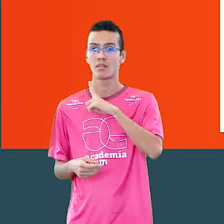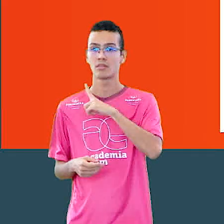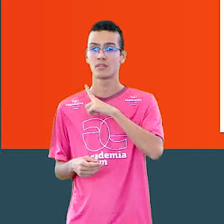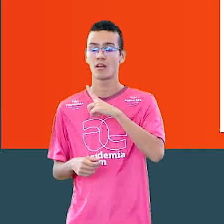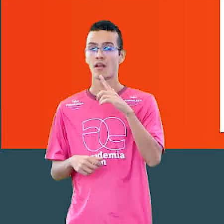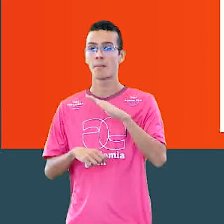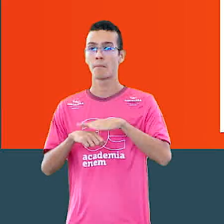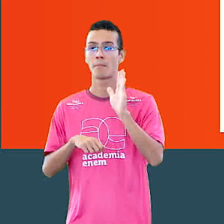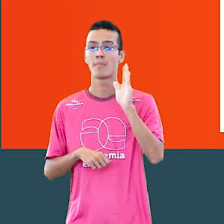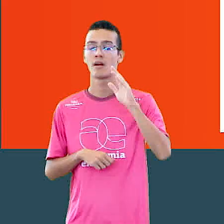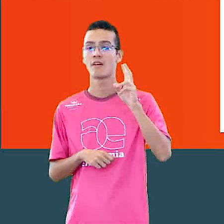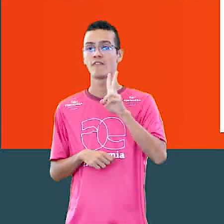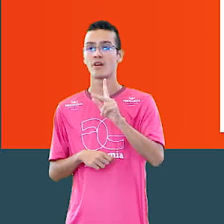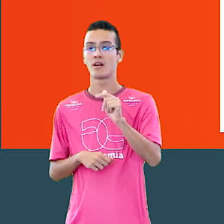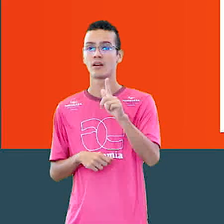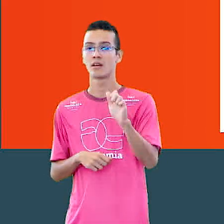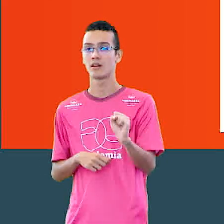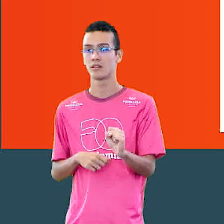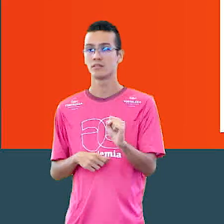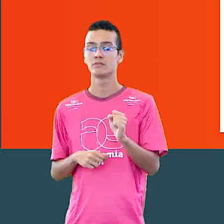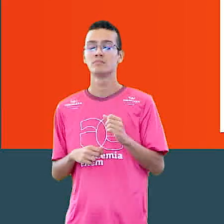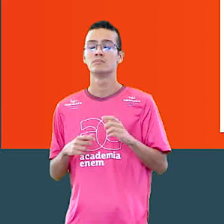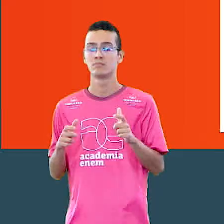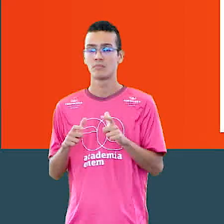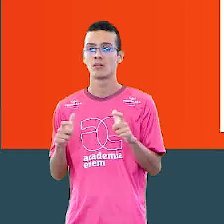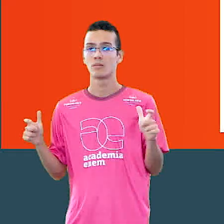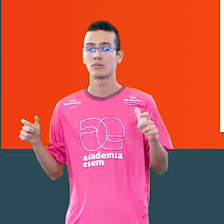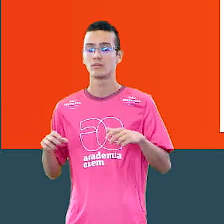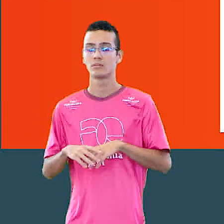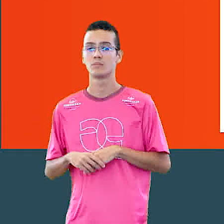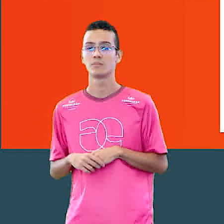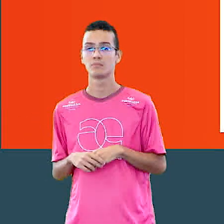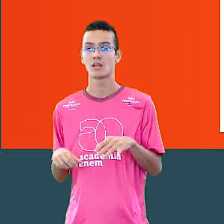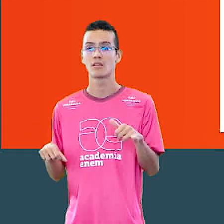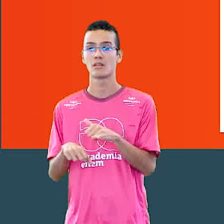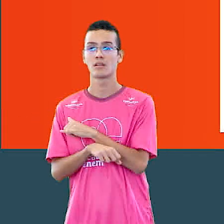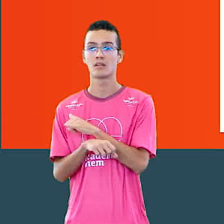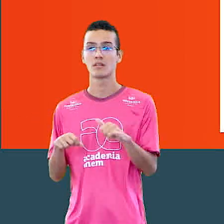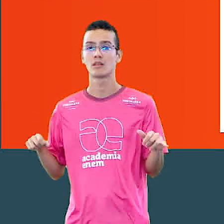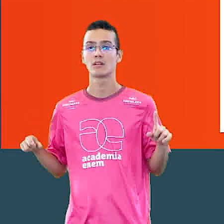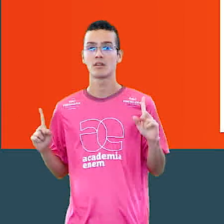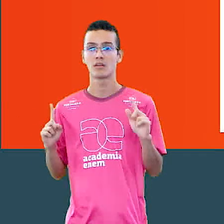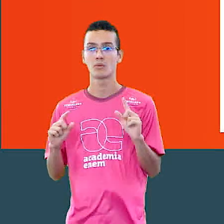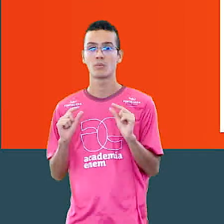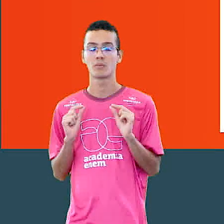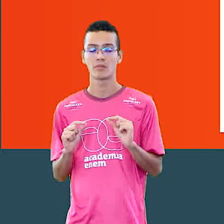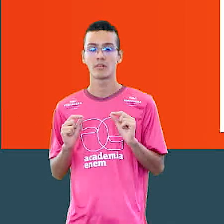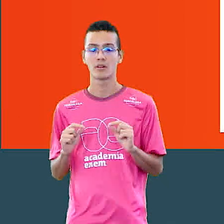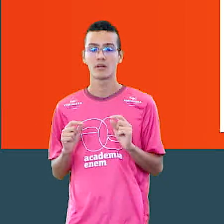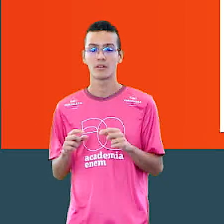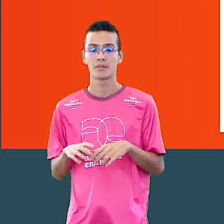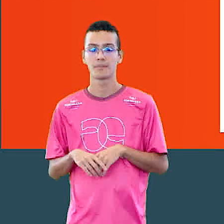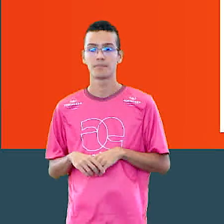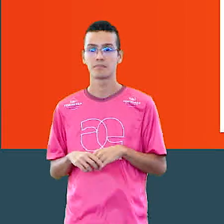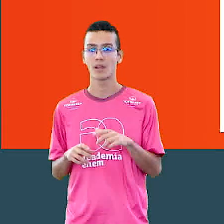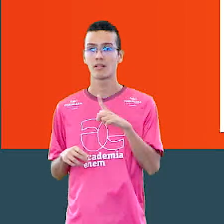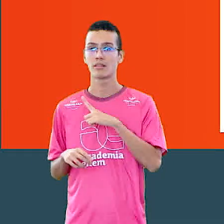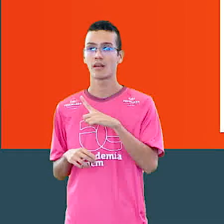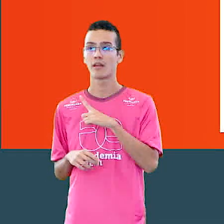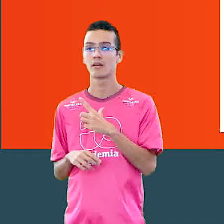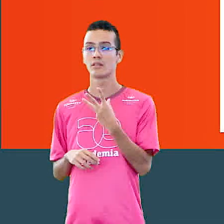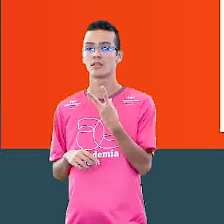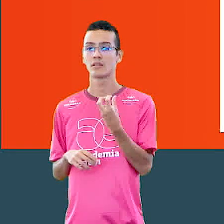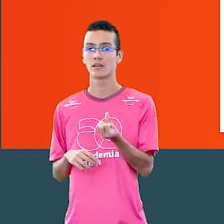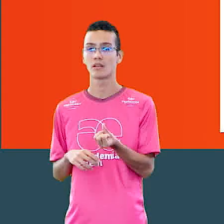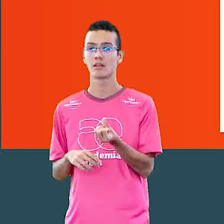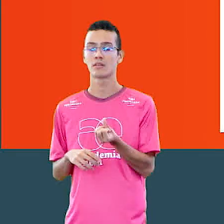sem ser PPI. Então, assim, estrategicamente, olha aqui, ó, do número 1 até o número 36 para PPI,